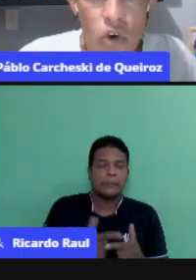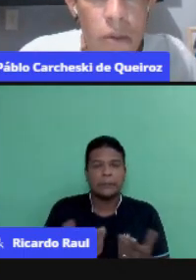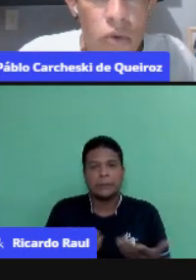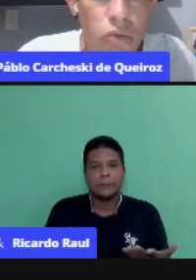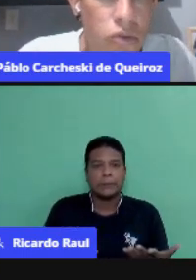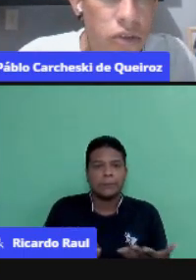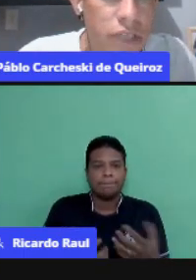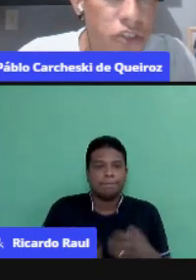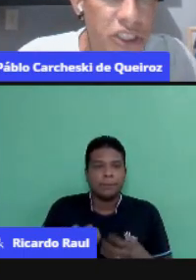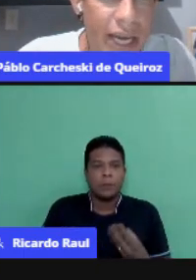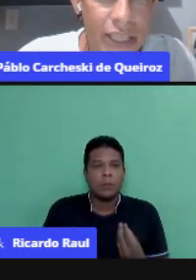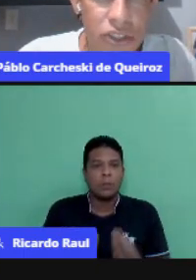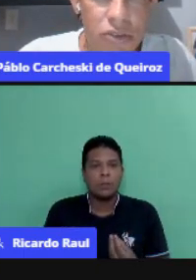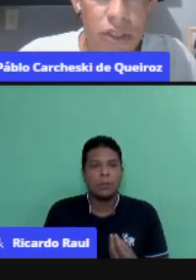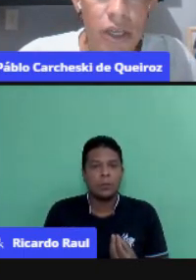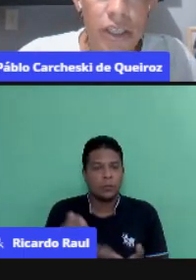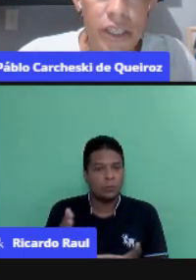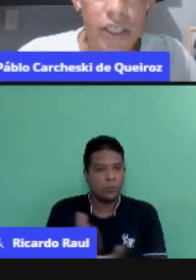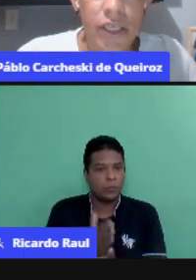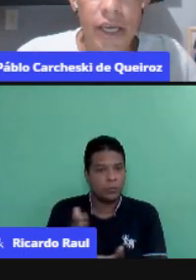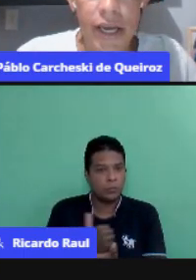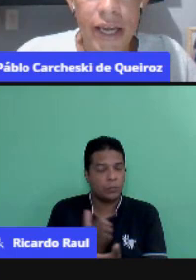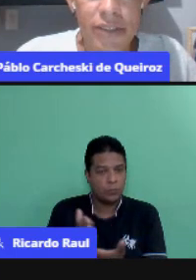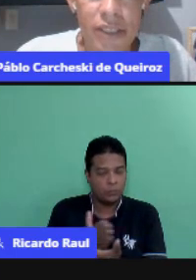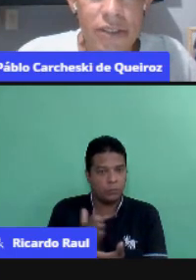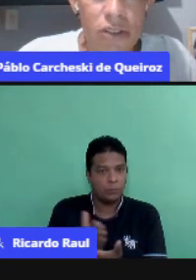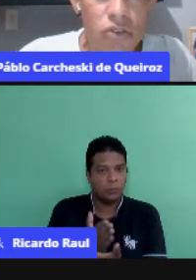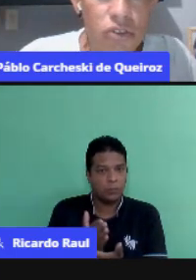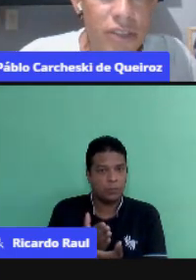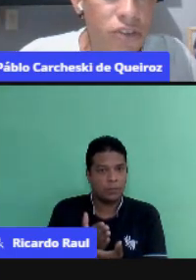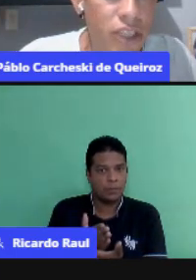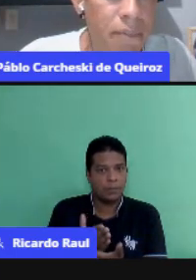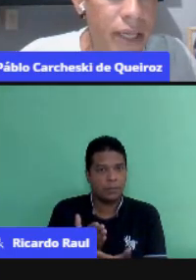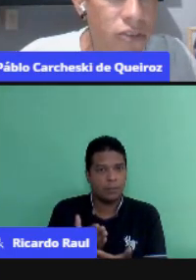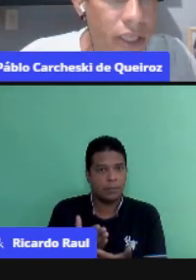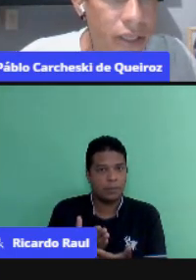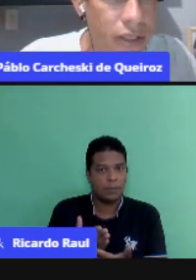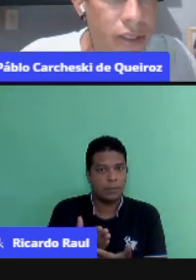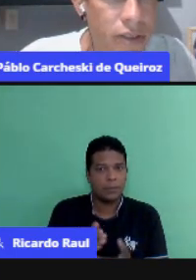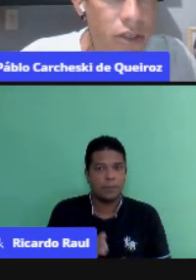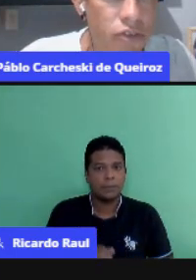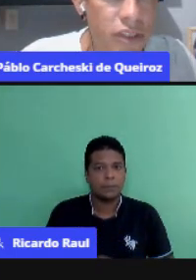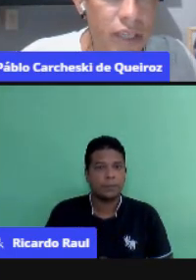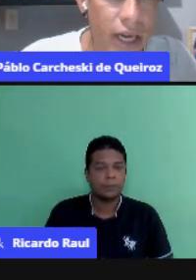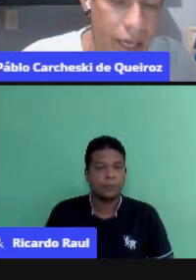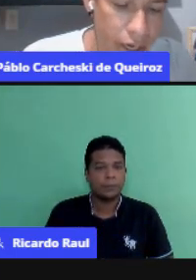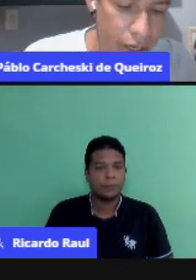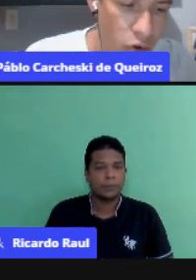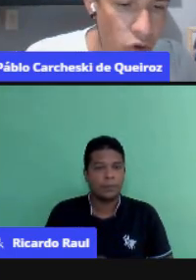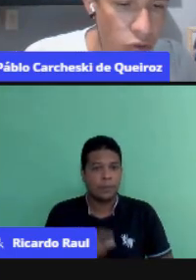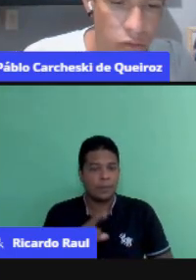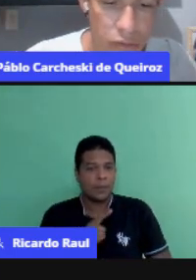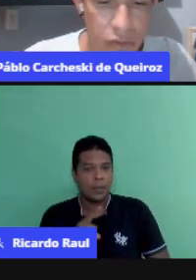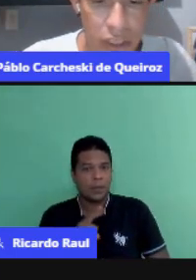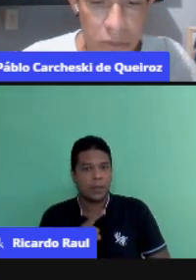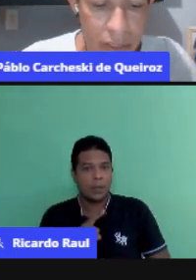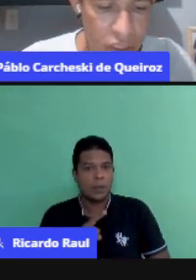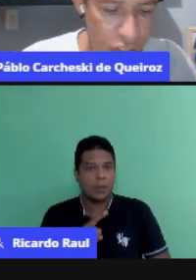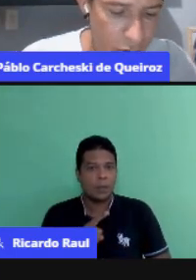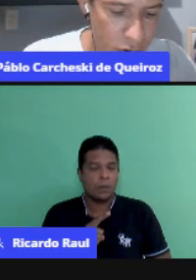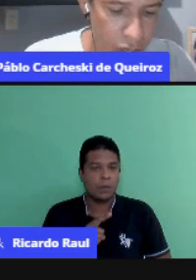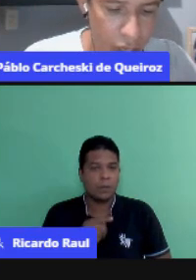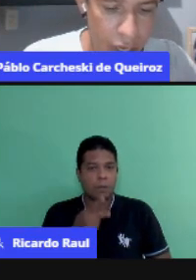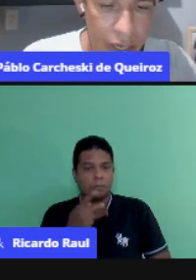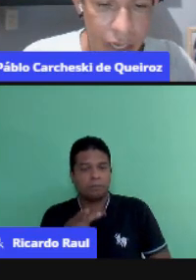assim, comum nos livros didáticos, que é essa questão do estacionamento, né. Então, você tem lá, ou falando de